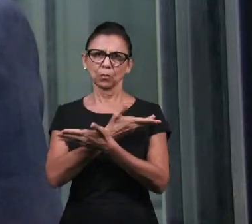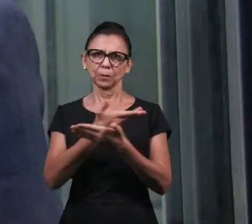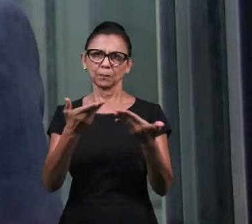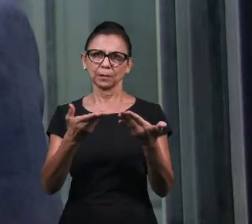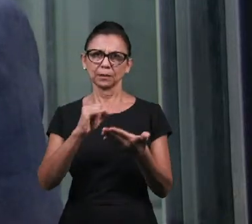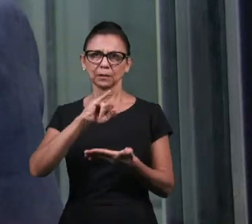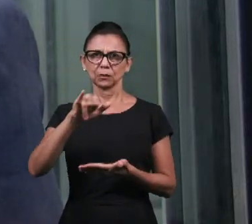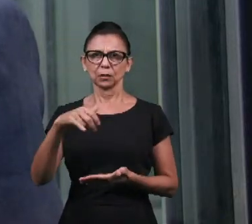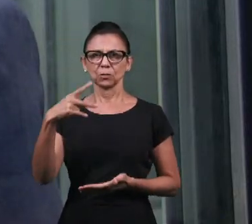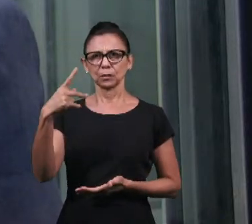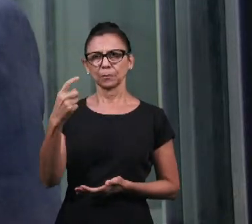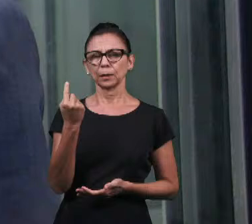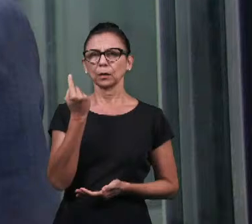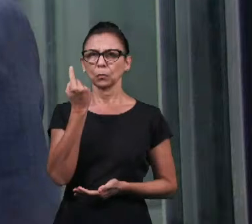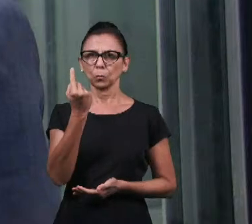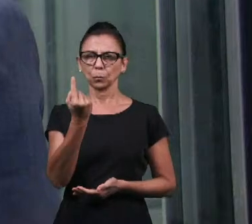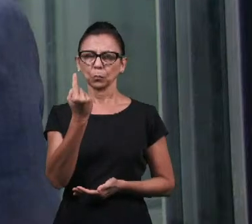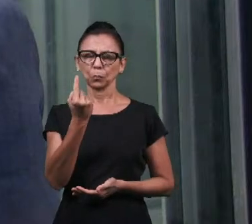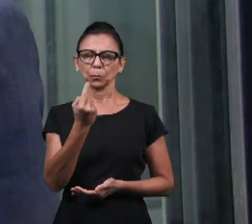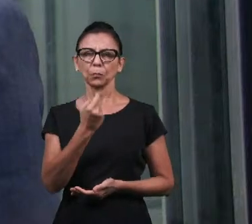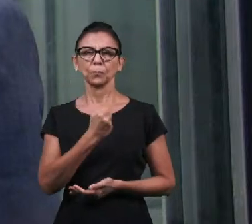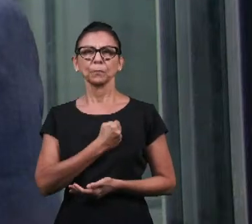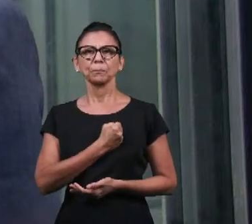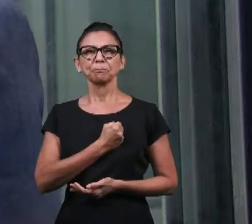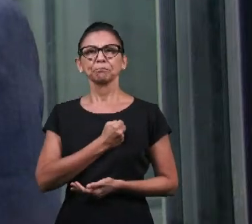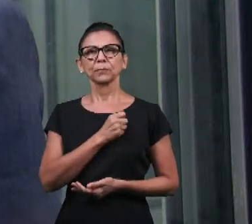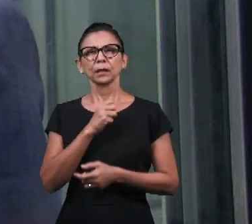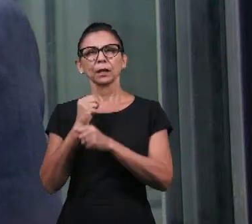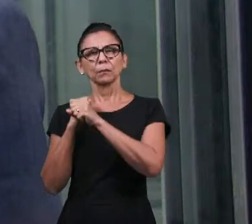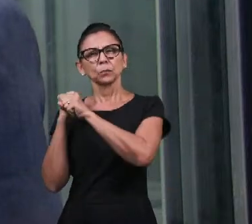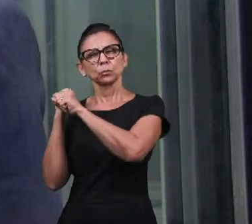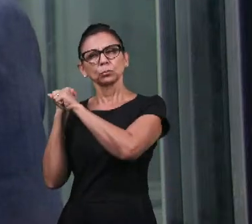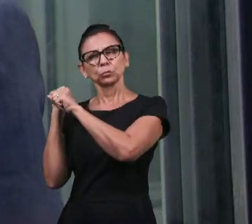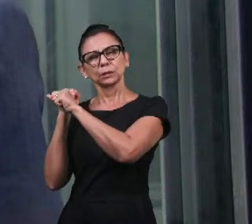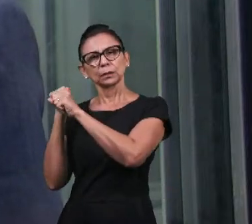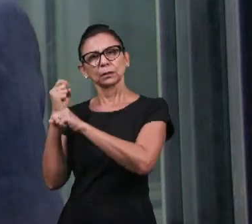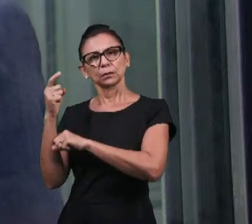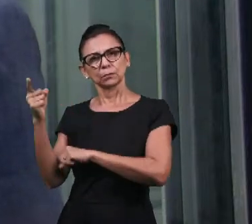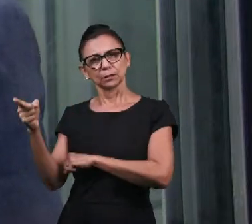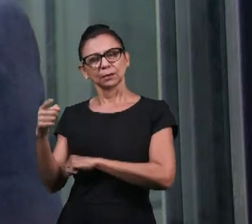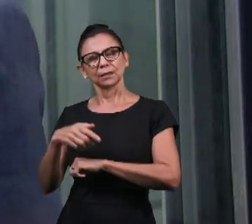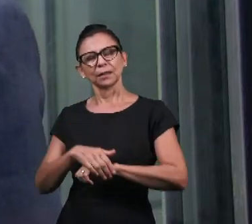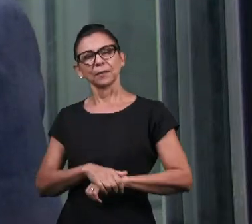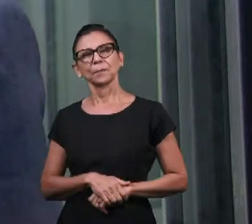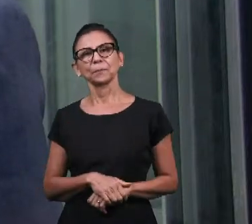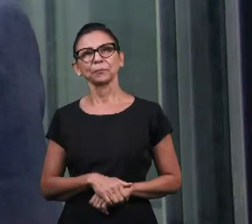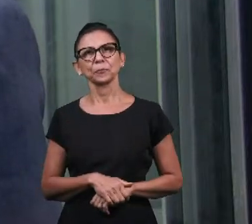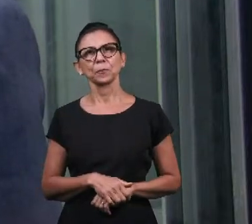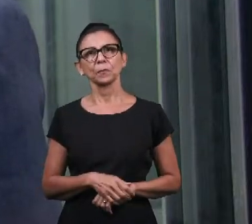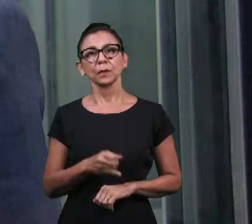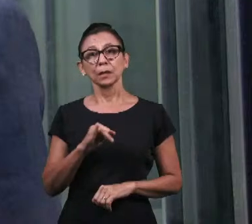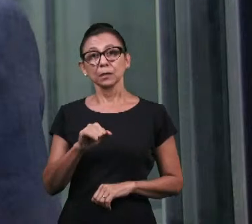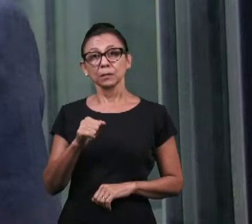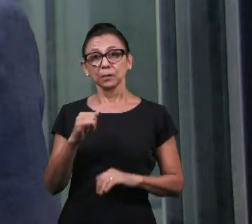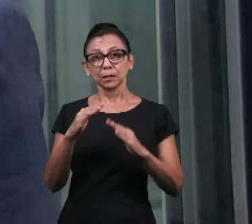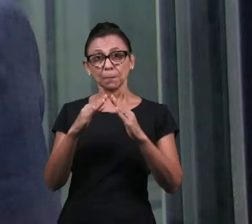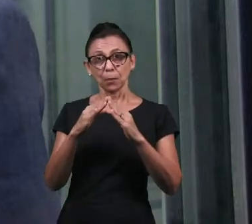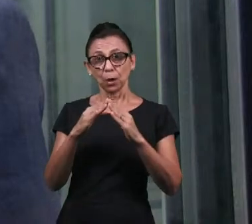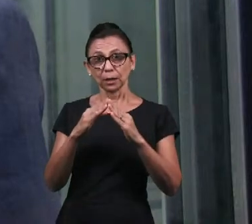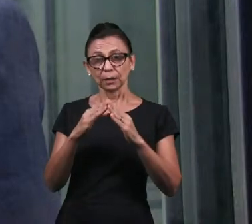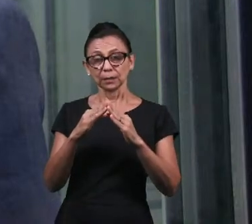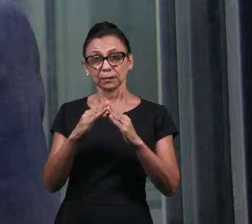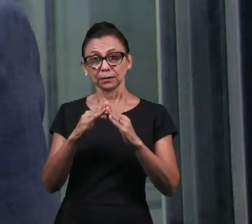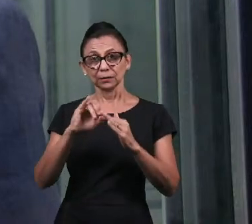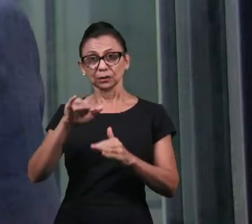1, onde estamos ali há alguns anos pastoreando, e dizer que caso você more próximo da Igreja 2, vá